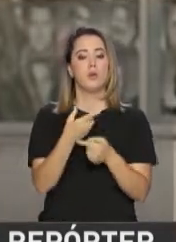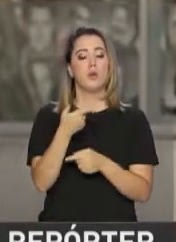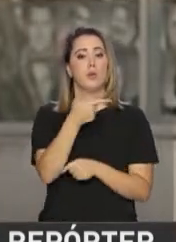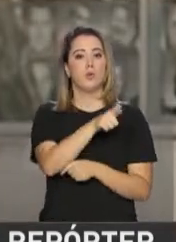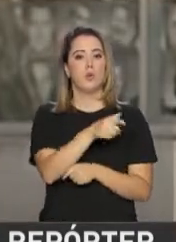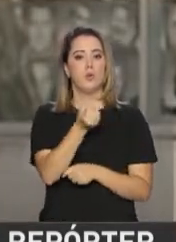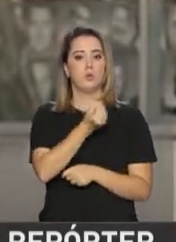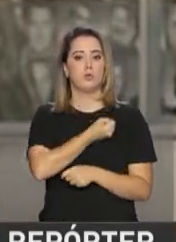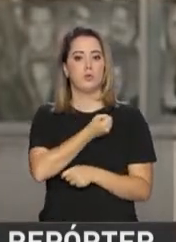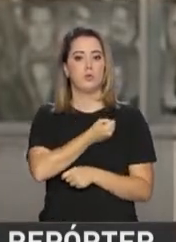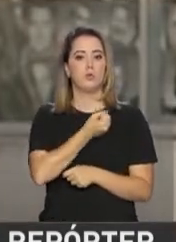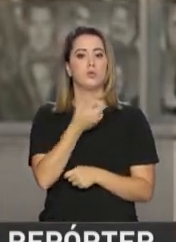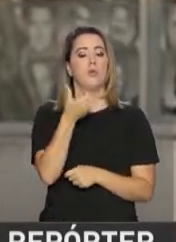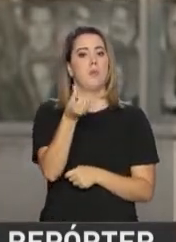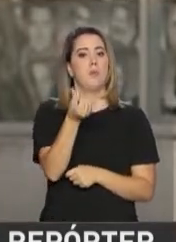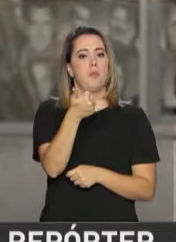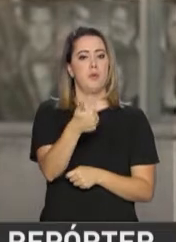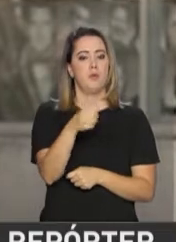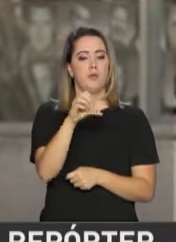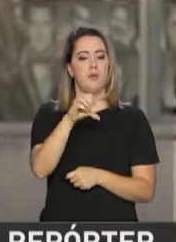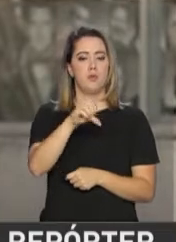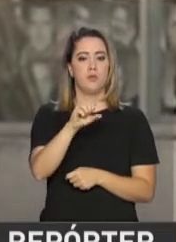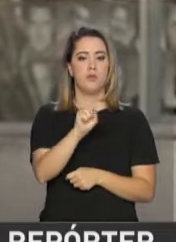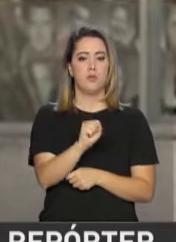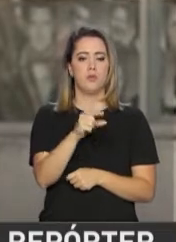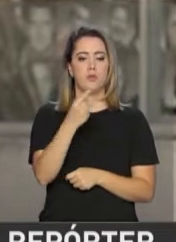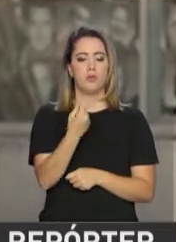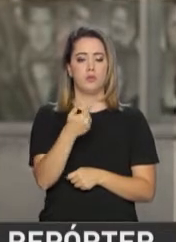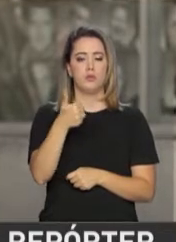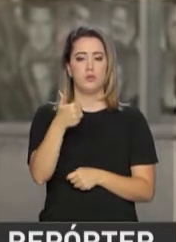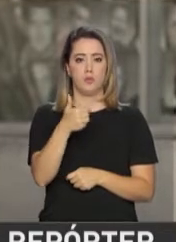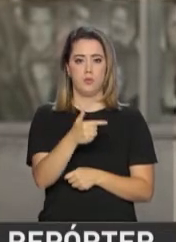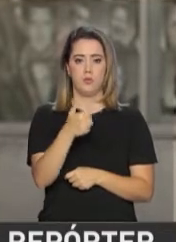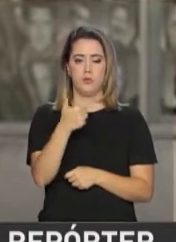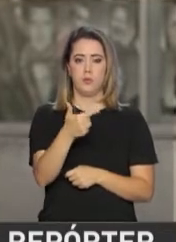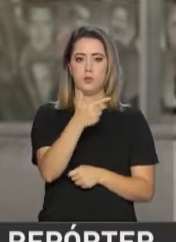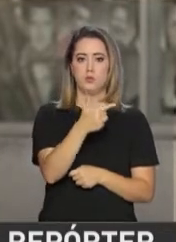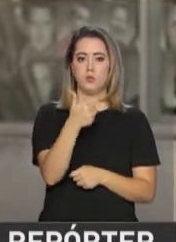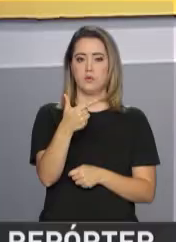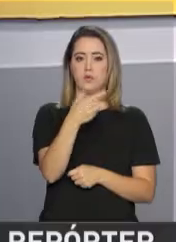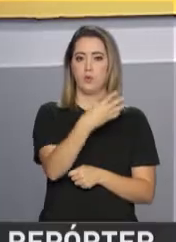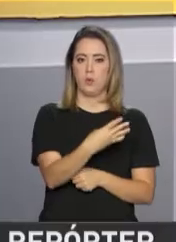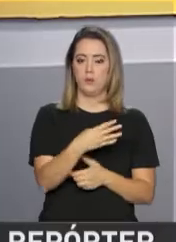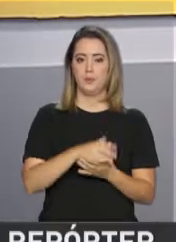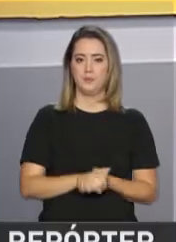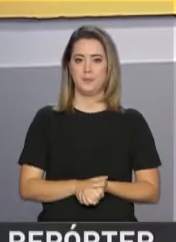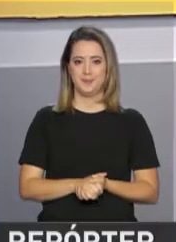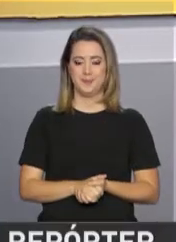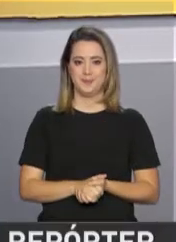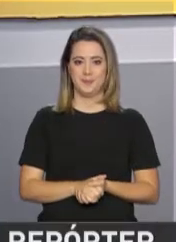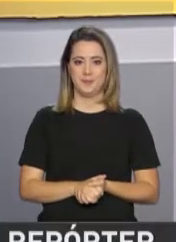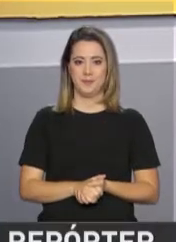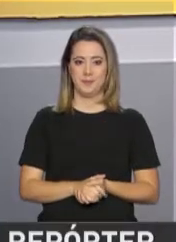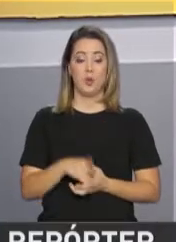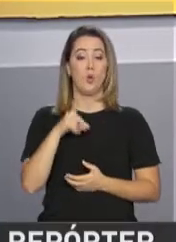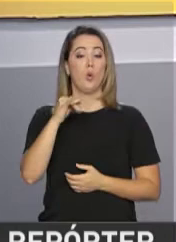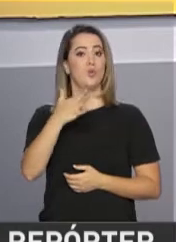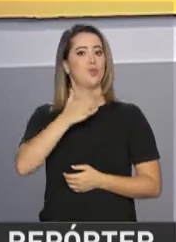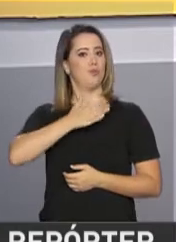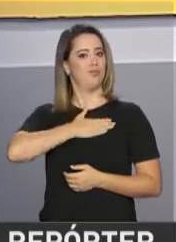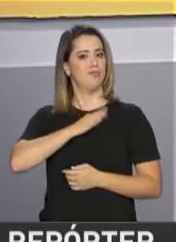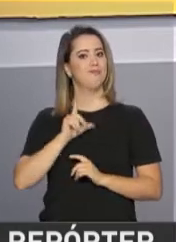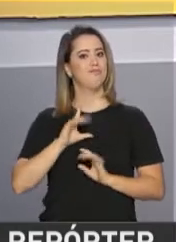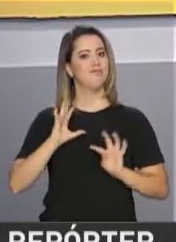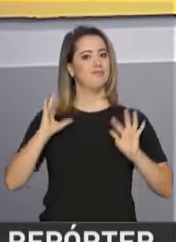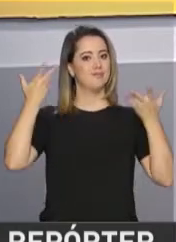98 197 2284 de são paulo josé luiz filho o dia da pátria contou com